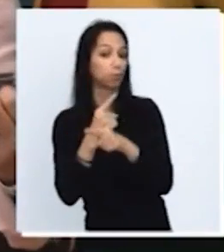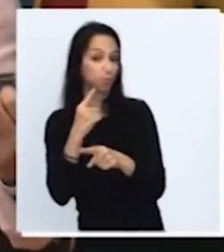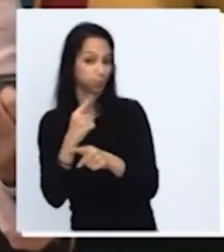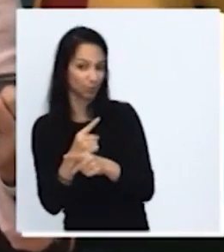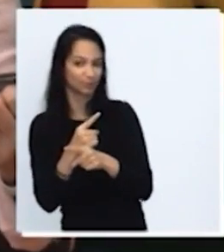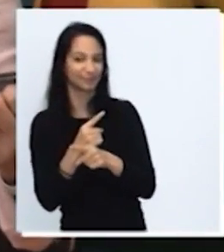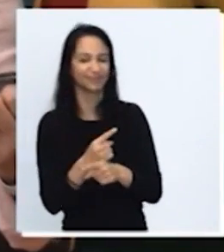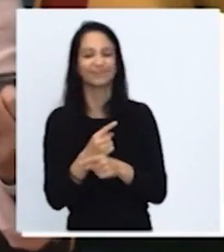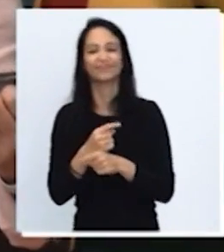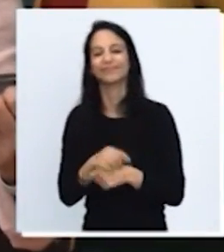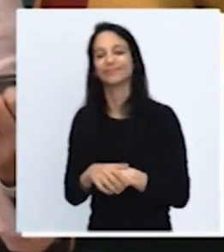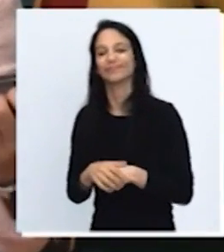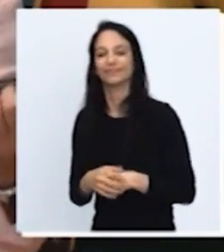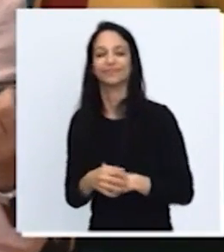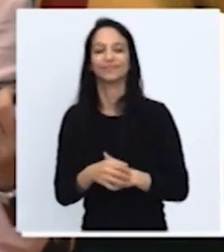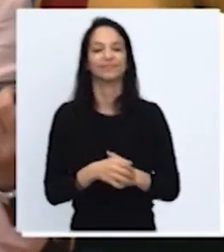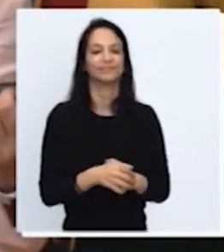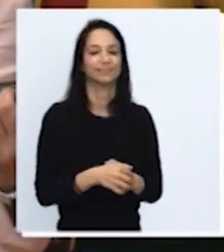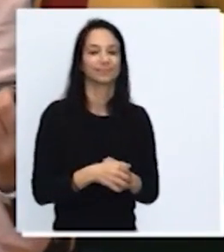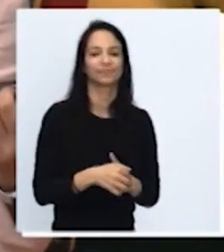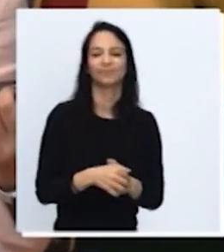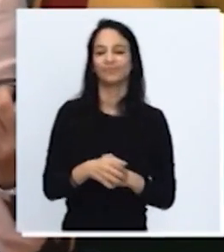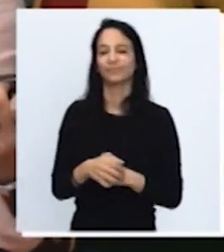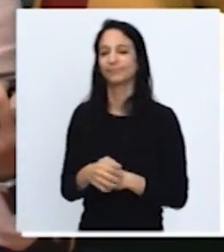mesmo som.